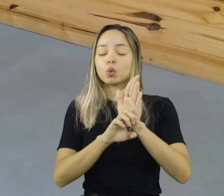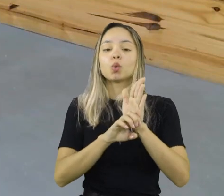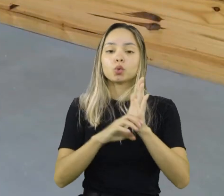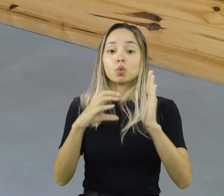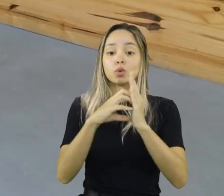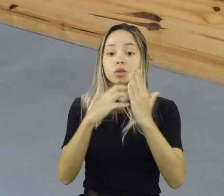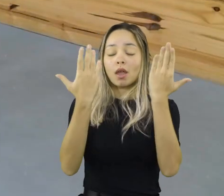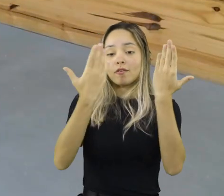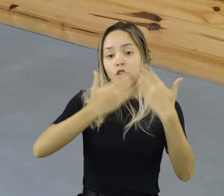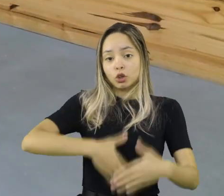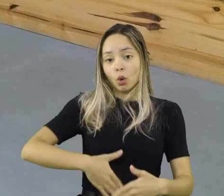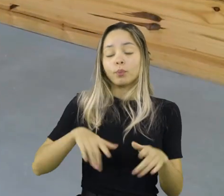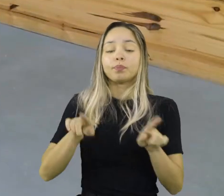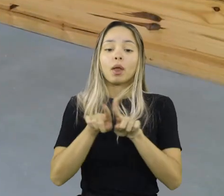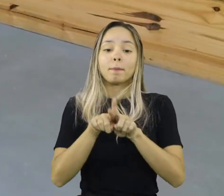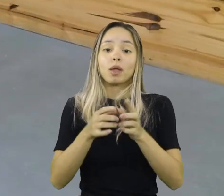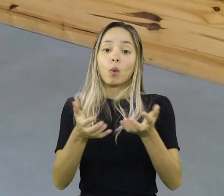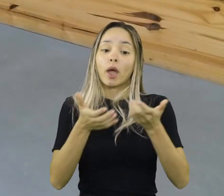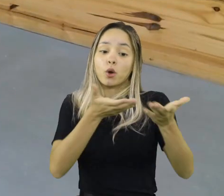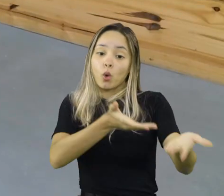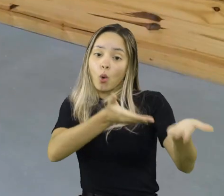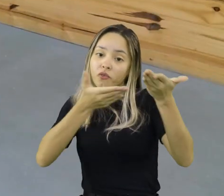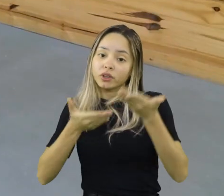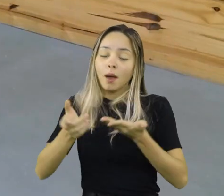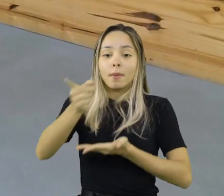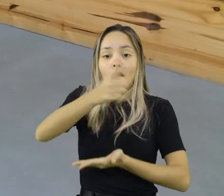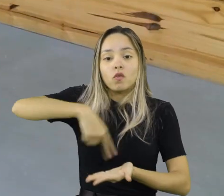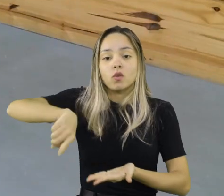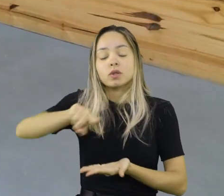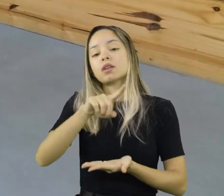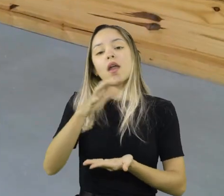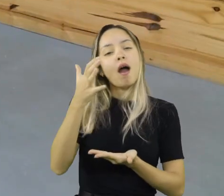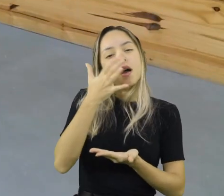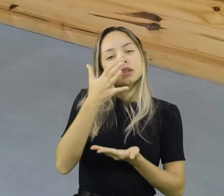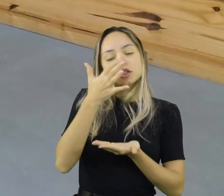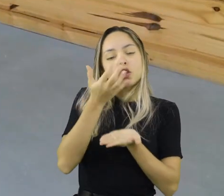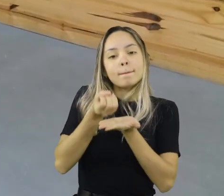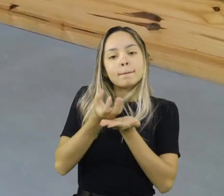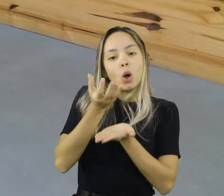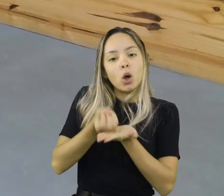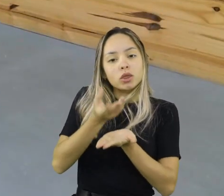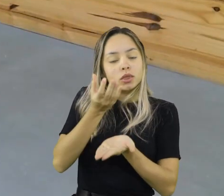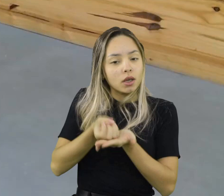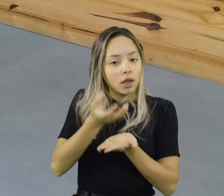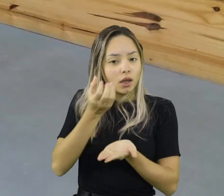vocês a participarem dos podcasts, assistirem os podcasts,